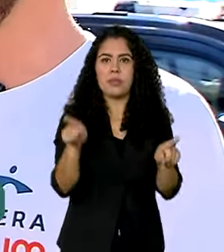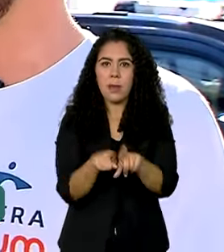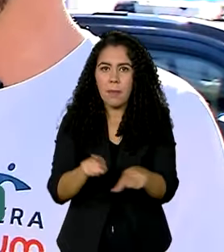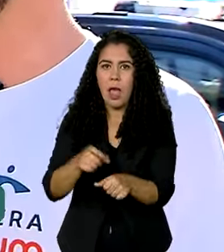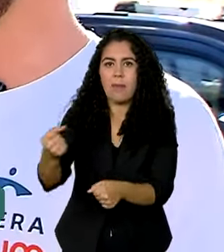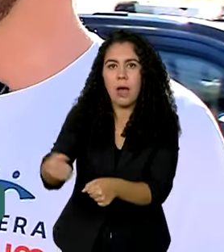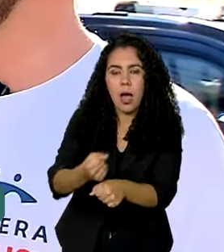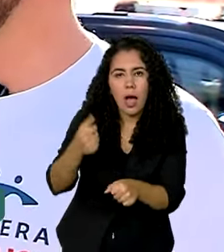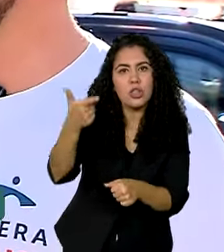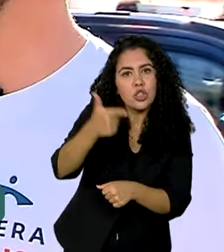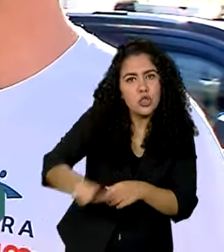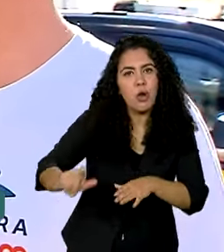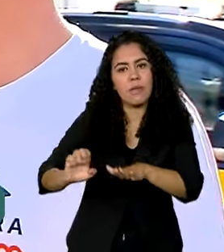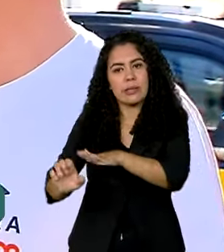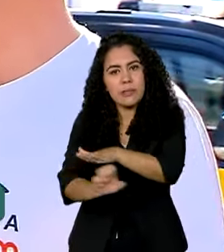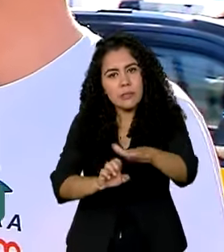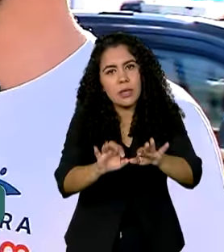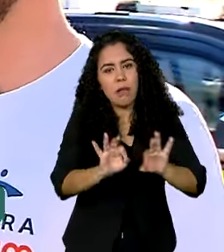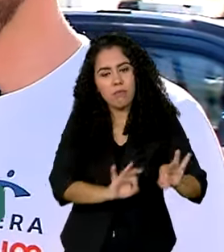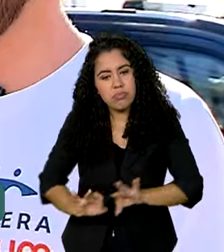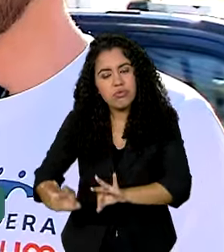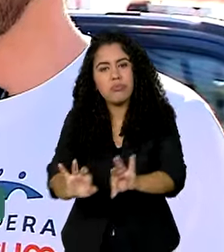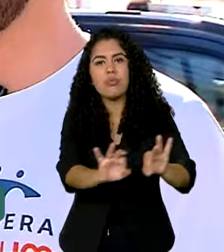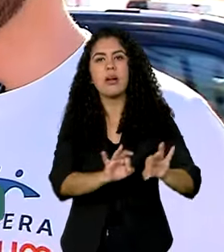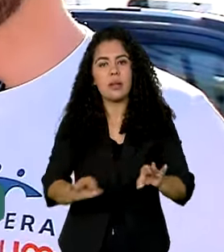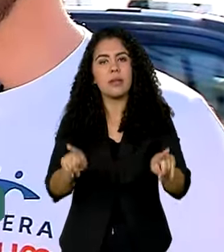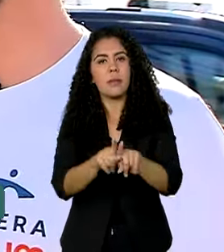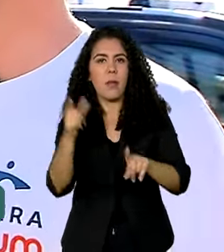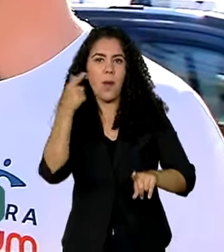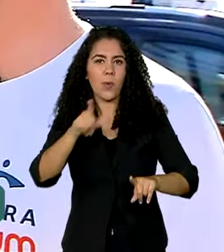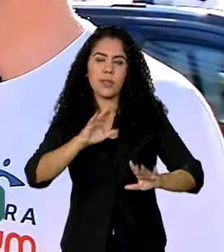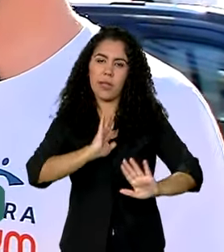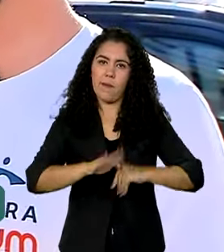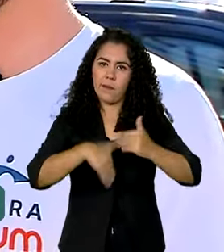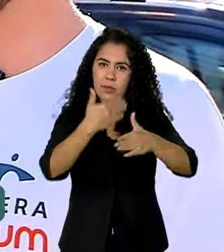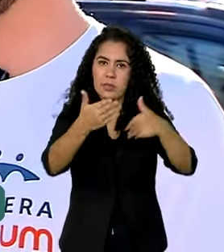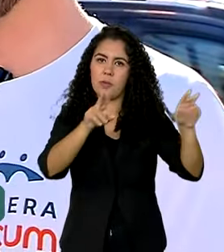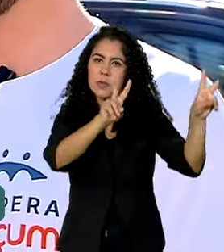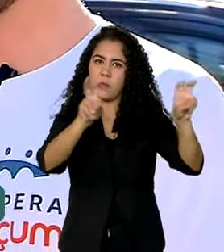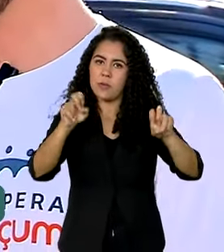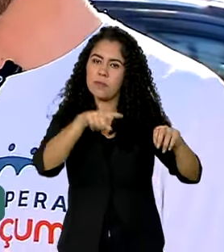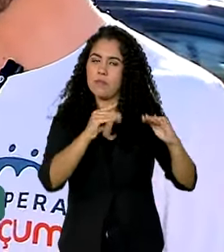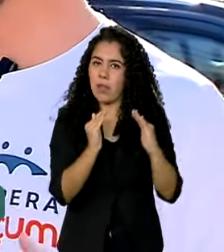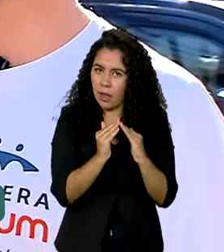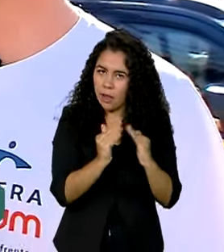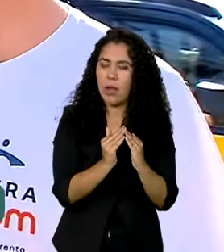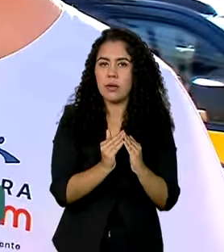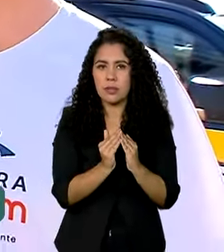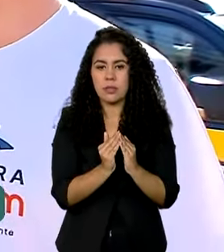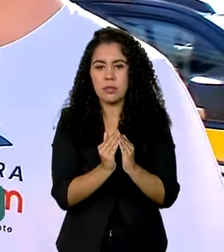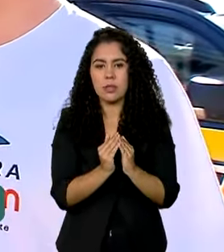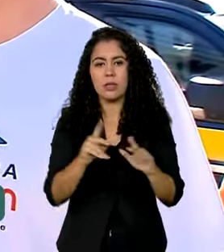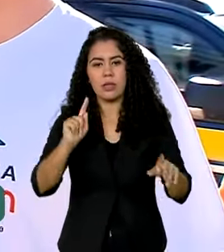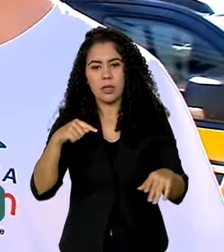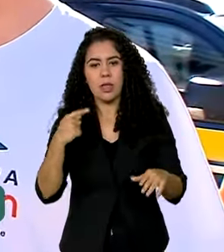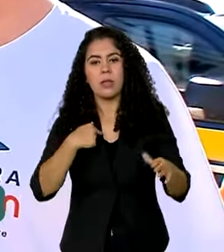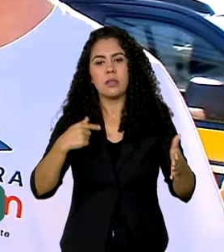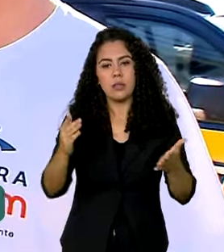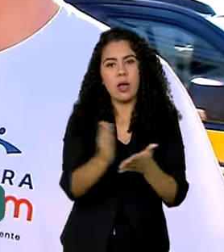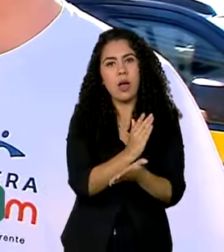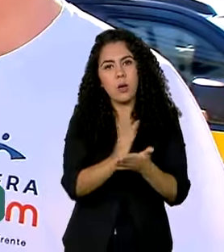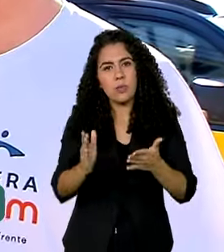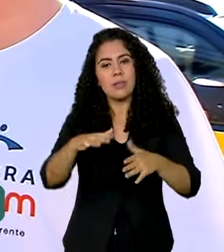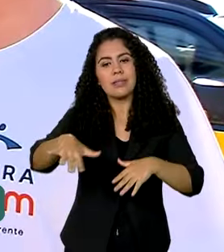empresas, e também nesse alinhamento que nós estamos chegando para a gente conseguir avançar nessa pauta habitacional, onde já desapropriamos algumas áreas de